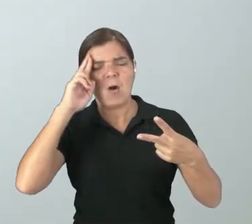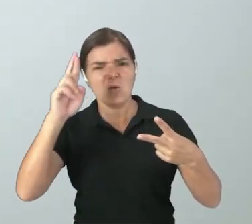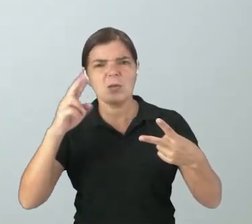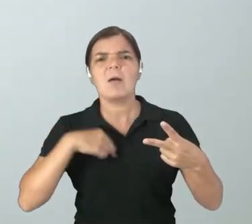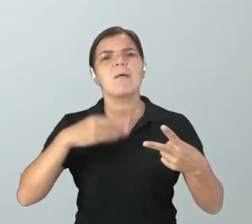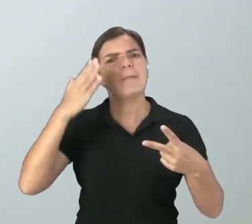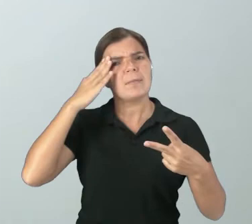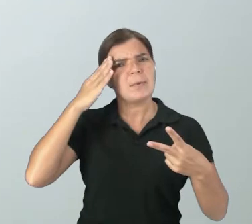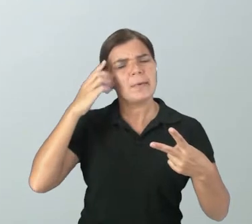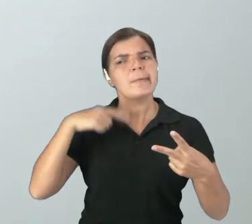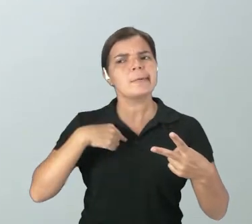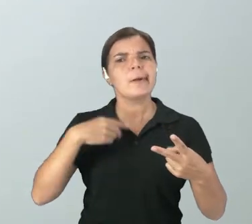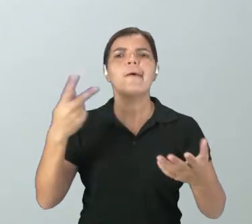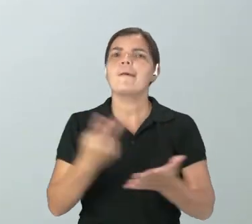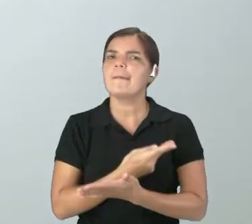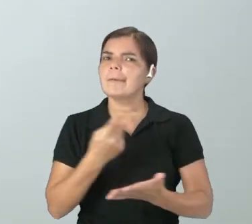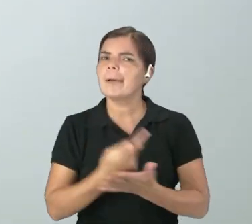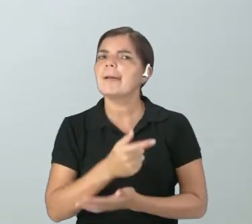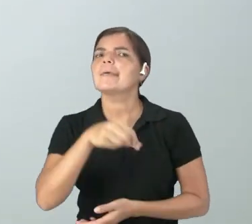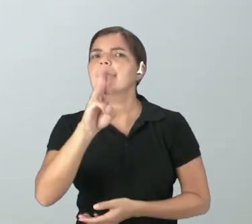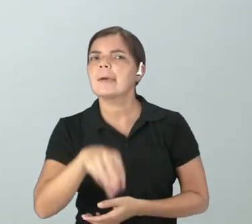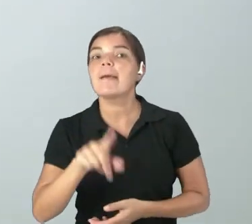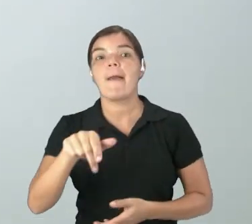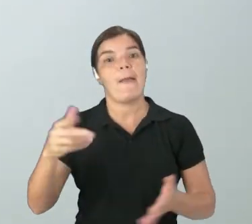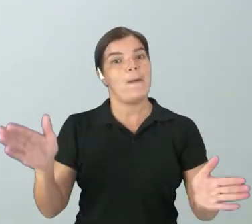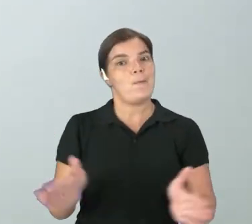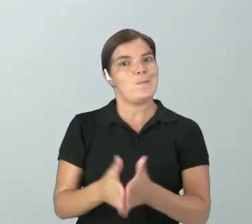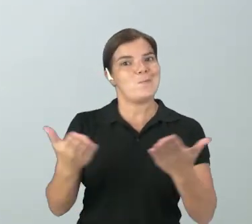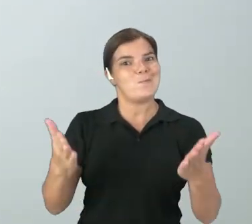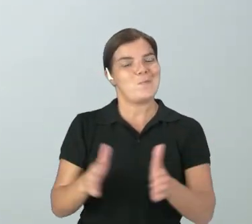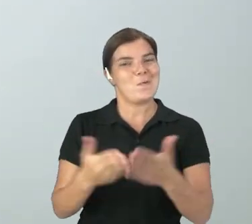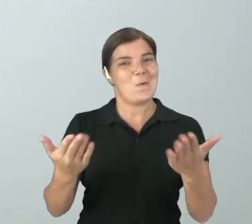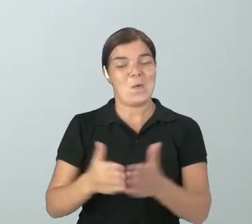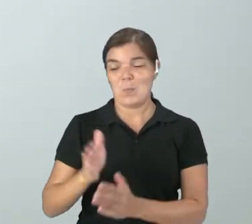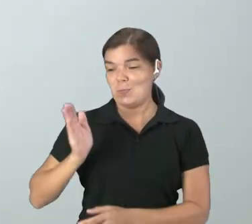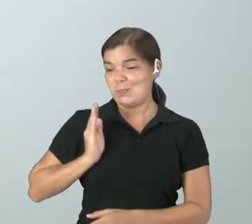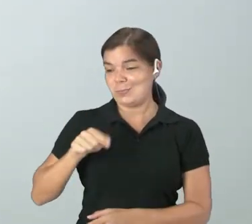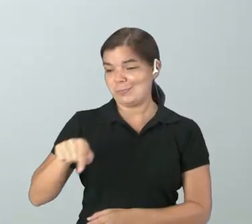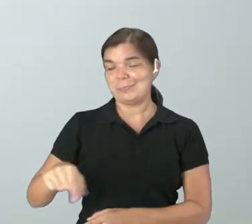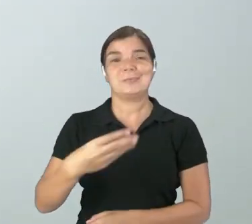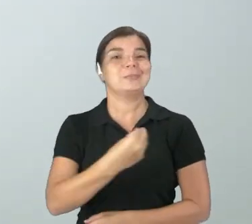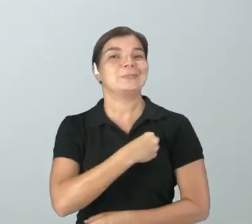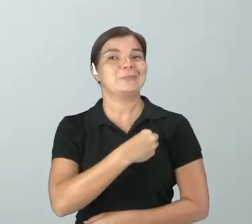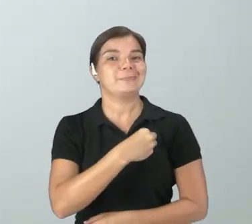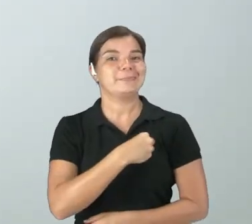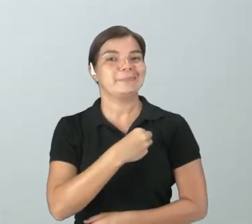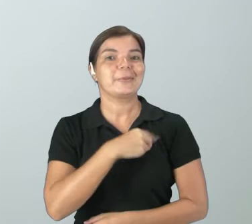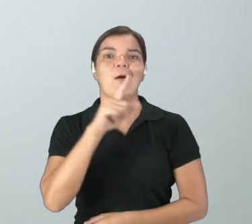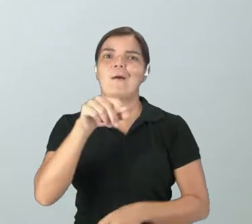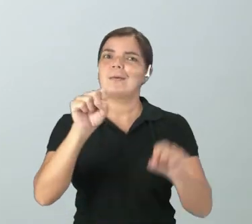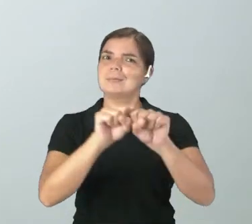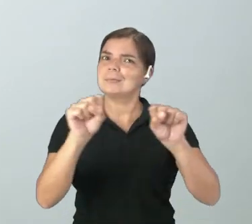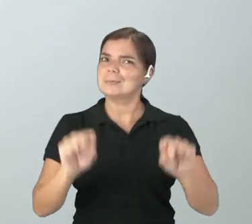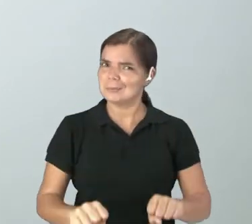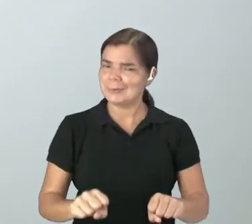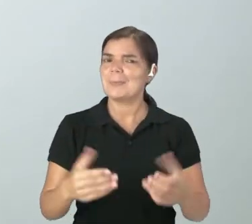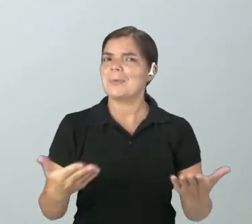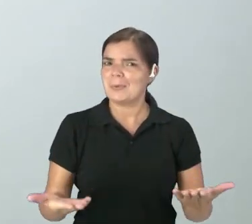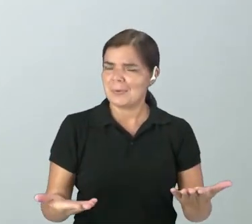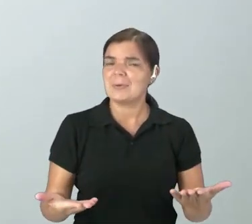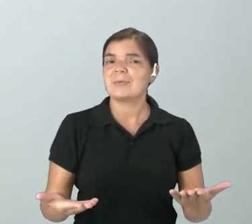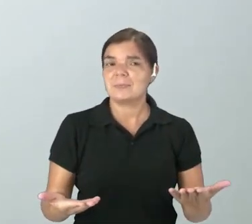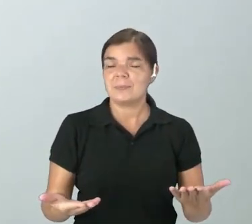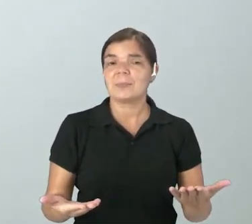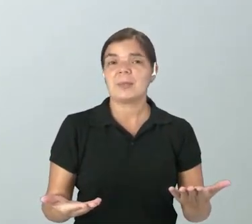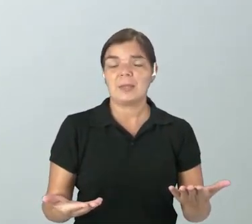entender que ainda assim quem está errado são os pobres. Eles não enriquecem porque não querem, eles que são os pecadores. Então é um sistema que ele